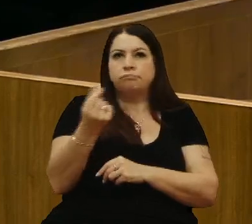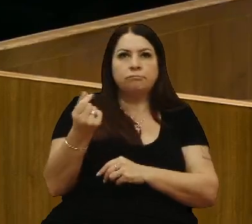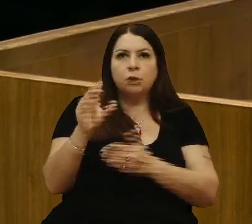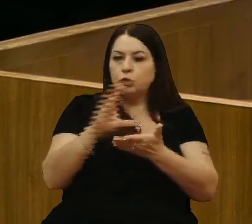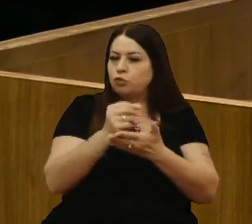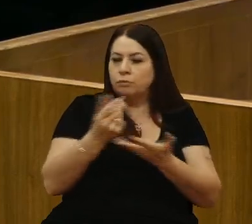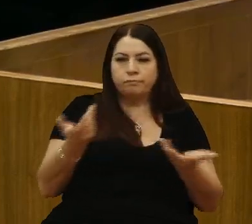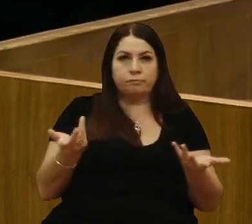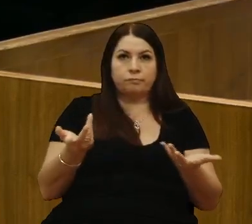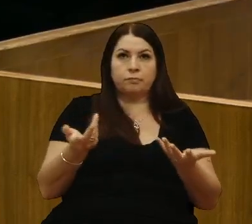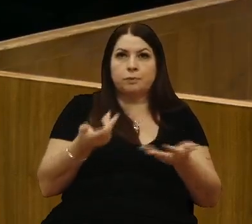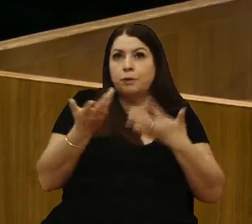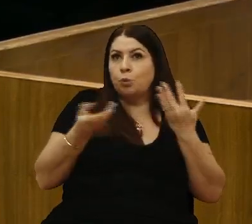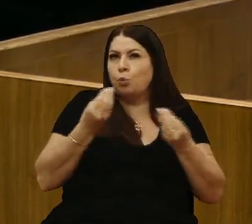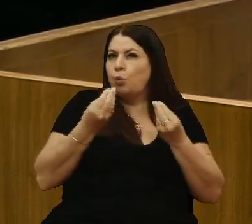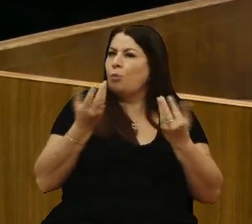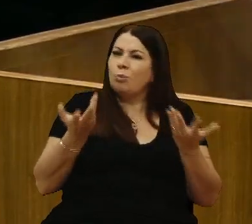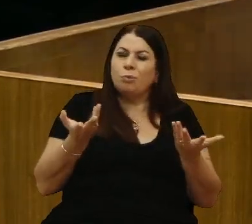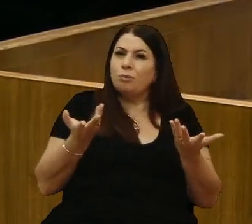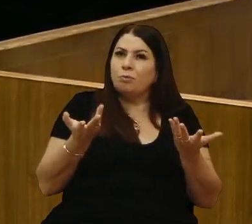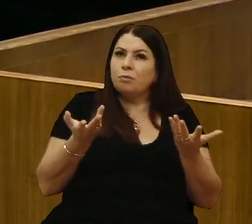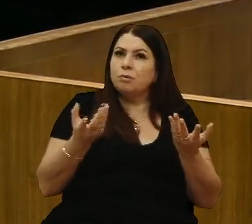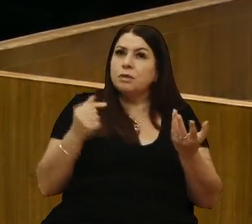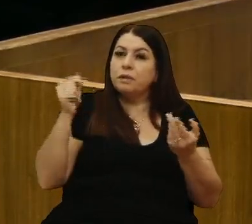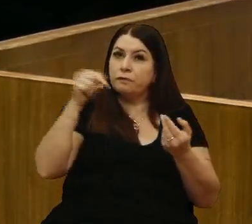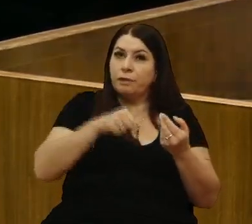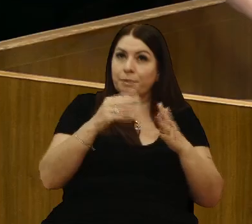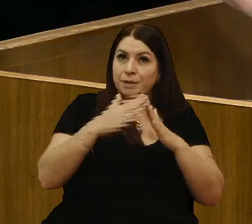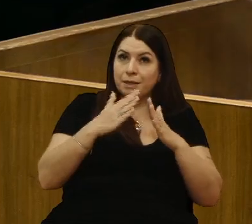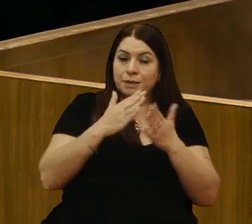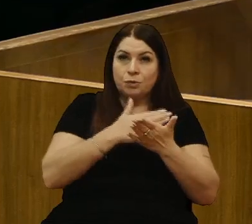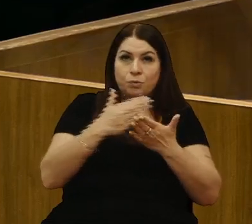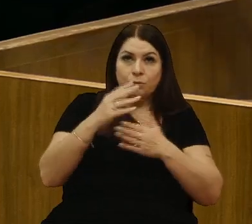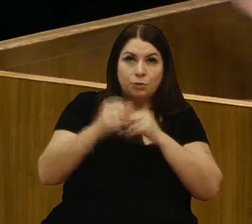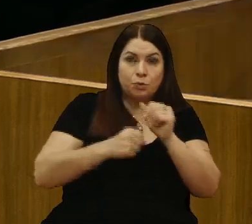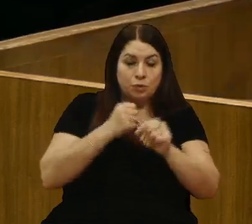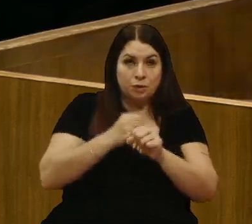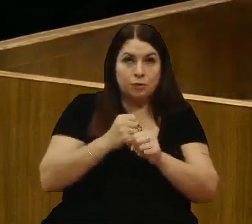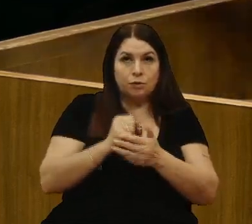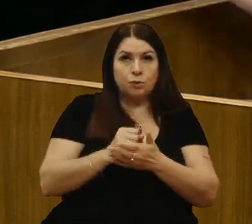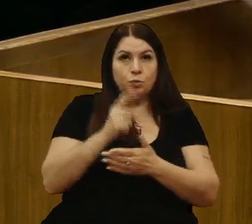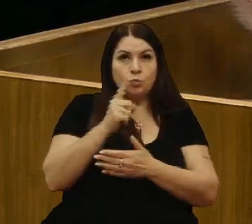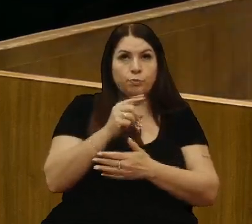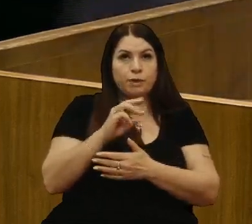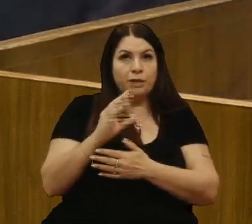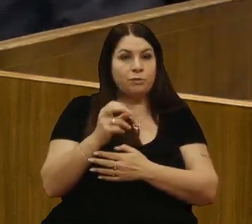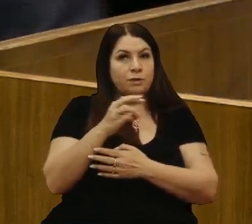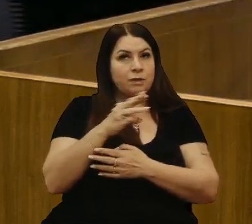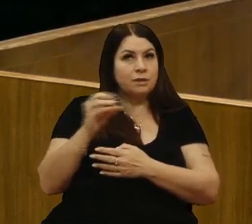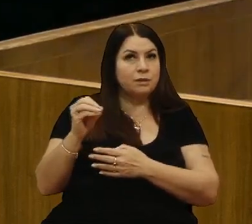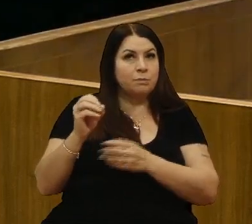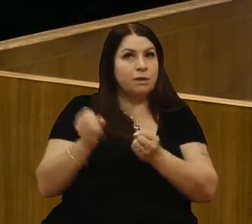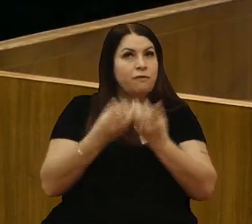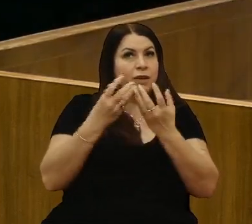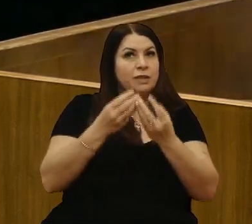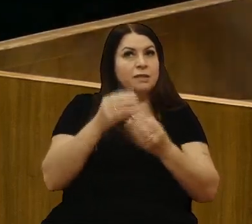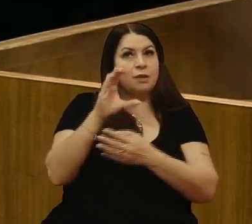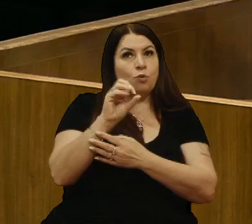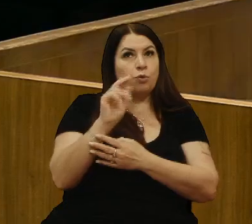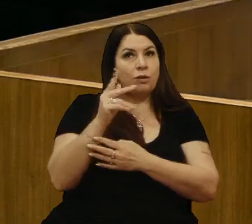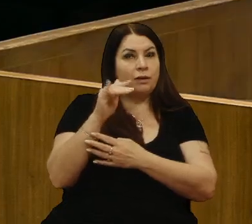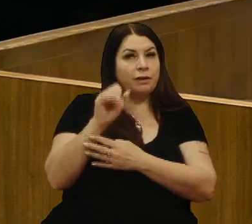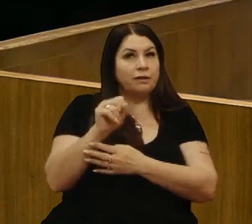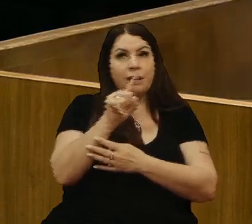recurso. Gente, como assim? Se veio para essa casa no início desse ano 1.300.000 para a festa das colheitas. Lá não